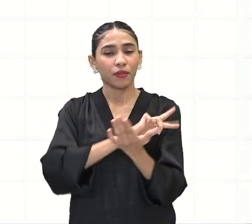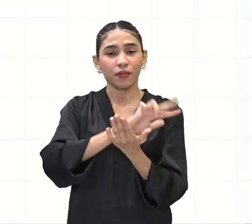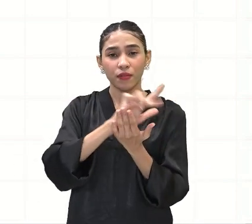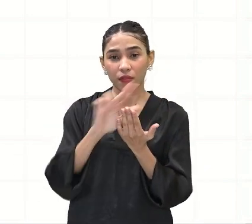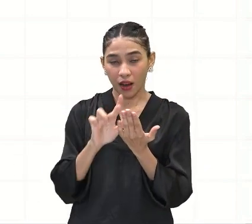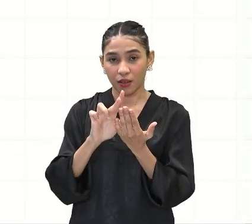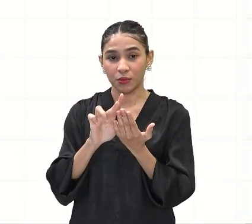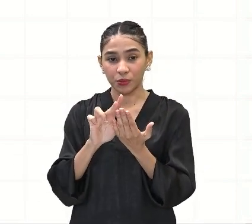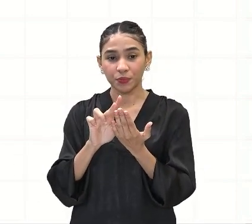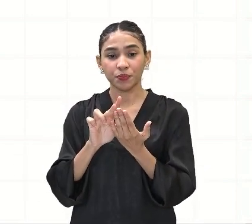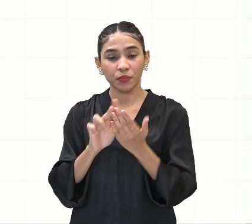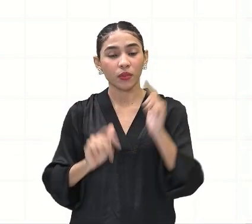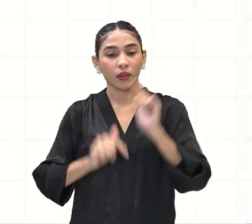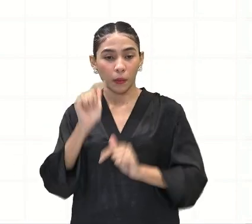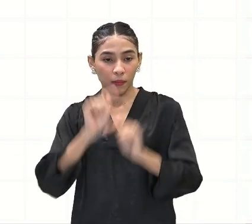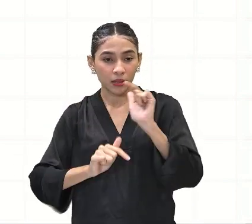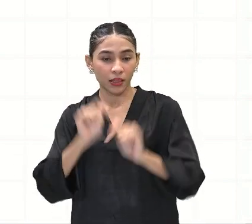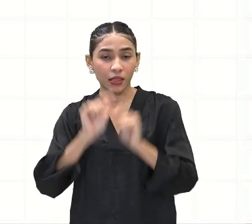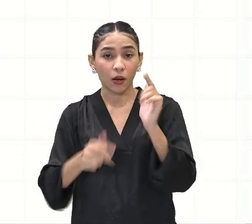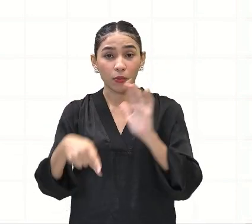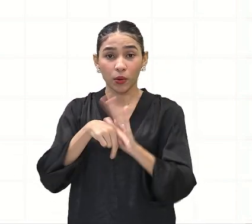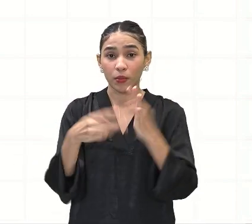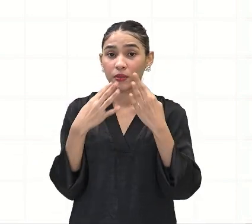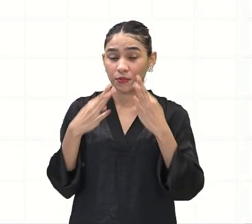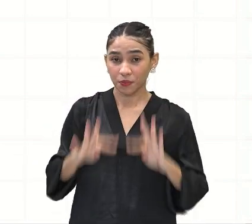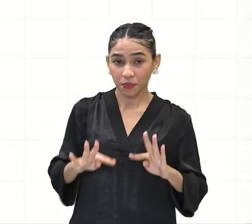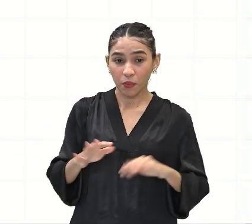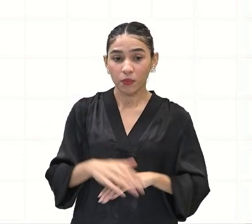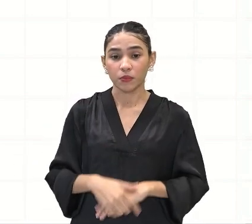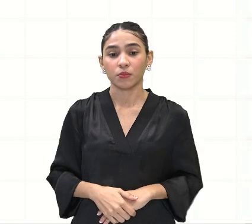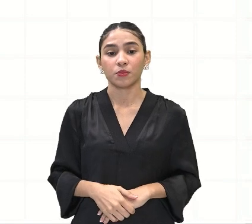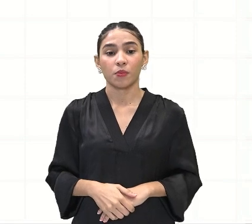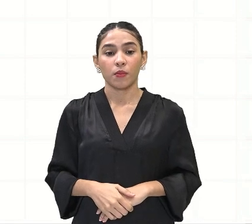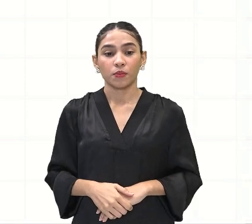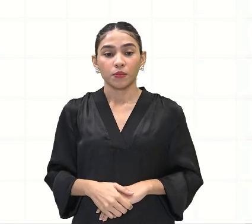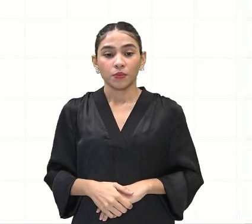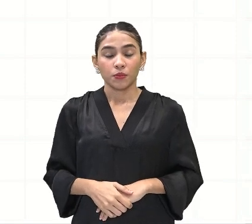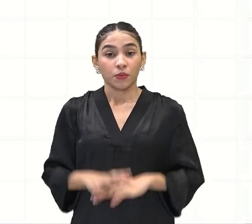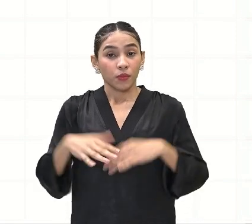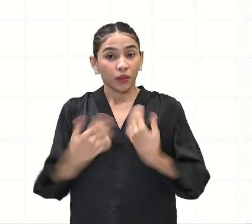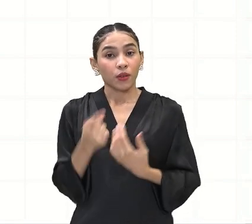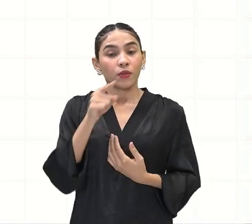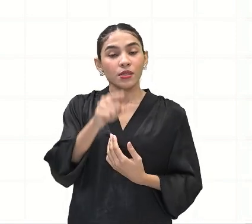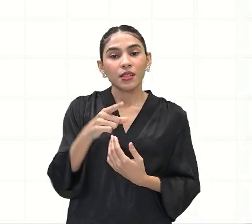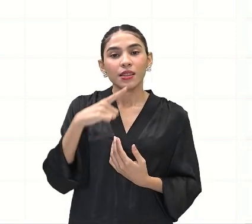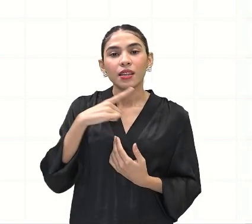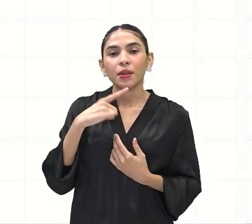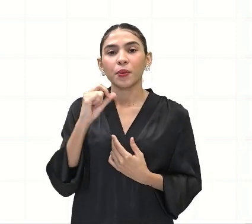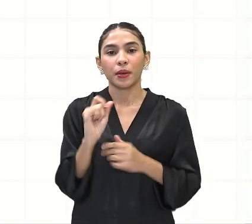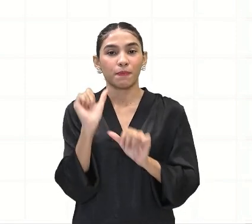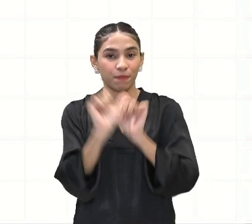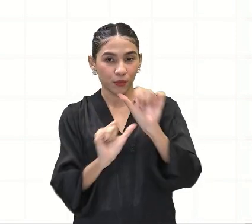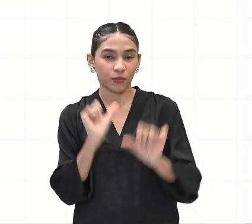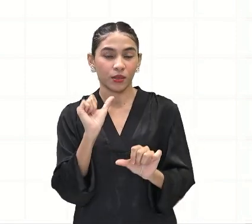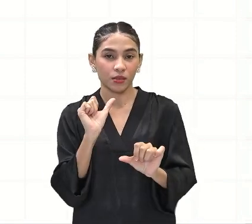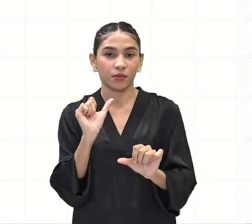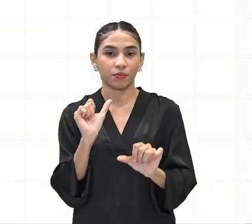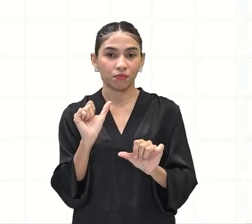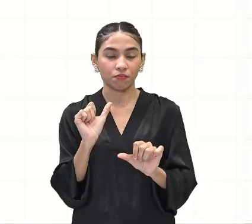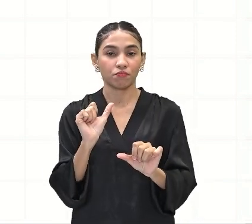outros materiais naturais. Então, você tem essa mudança,